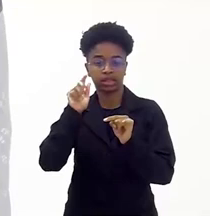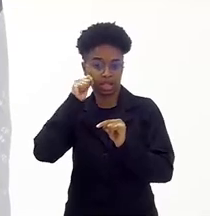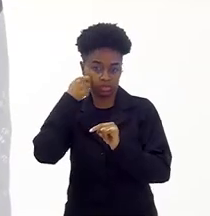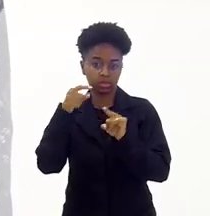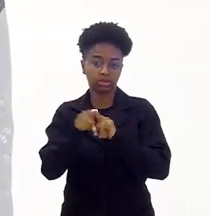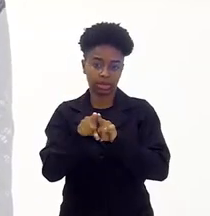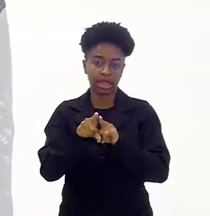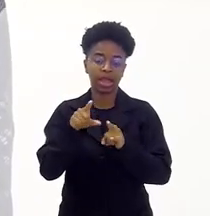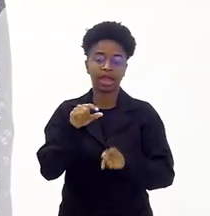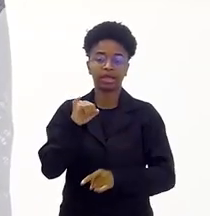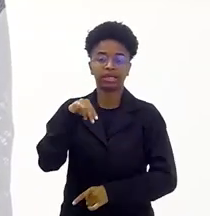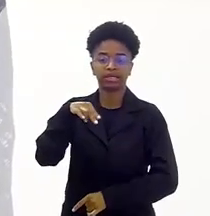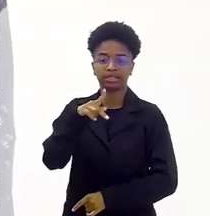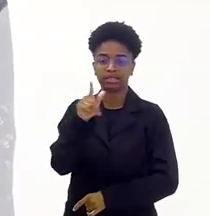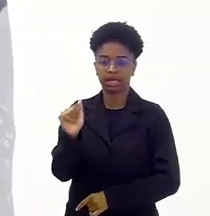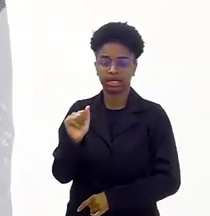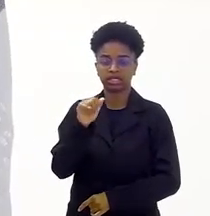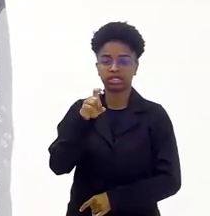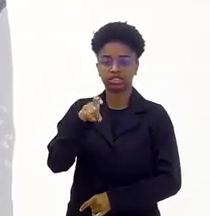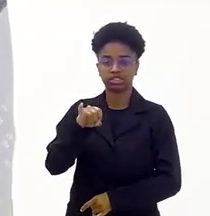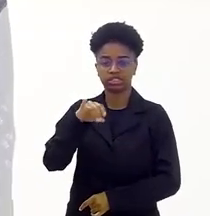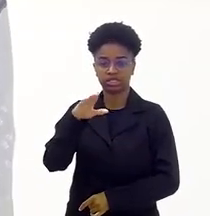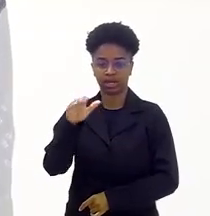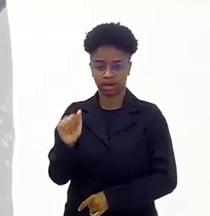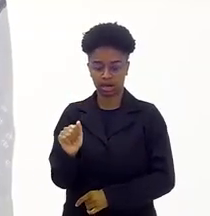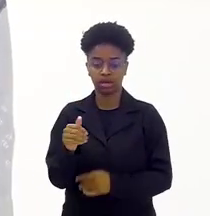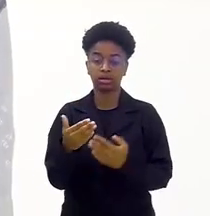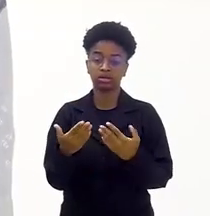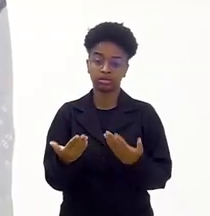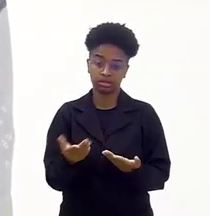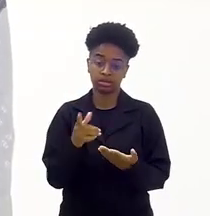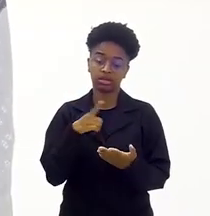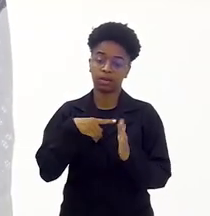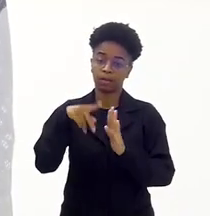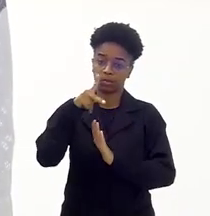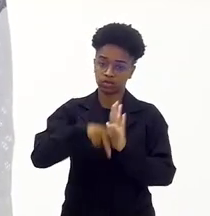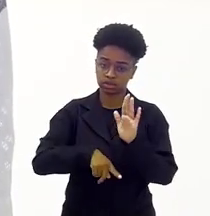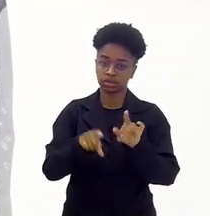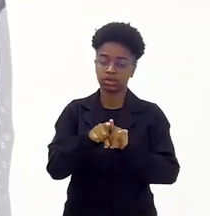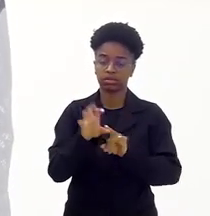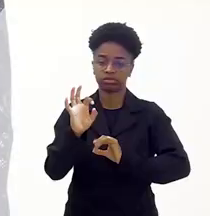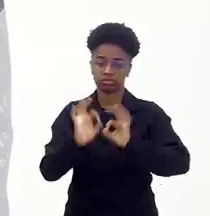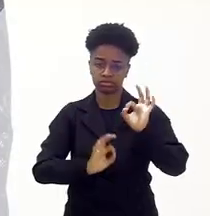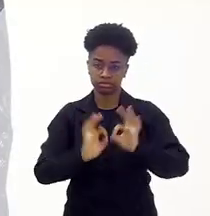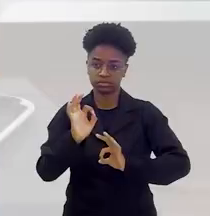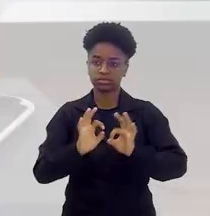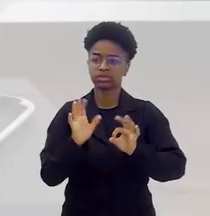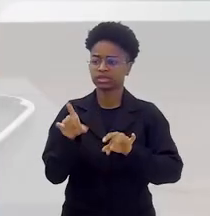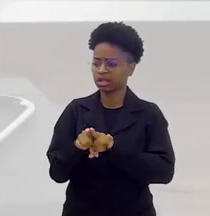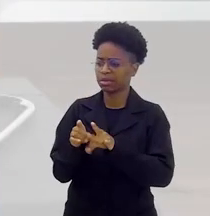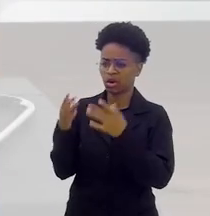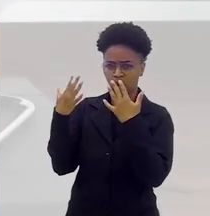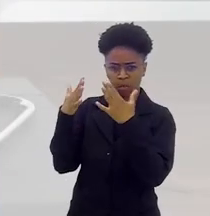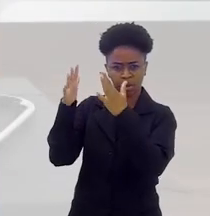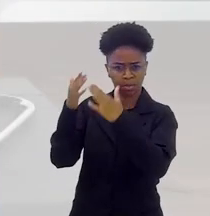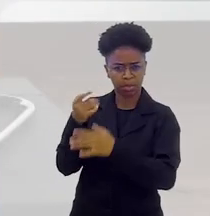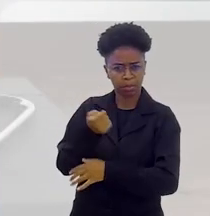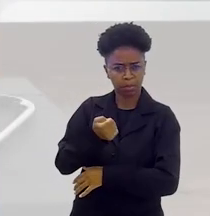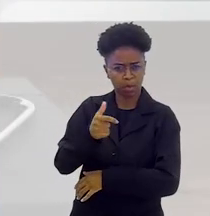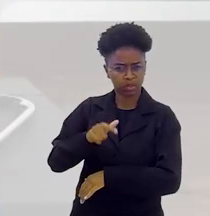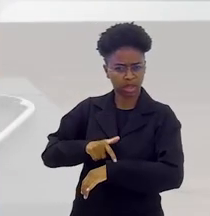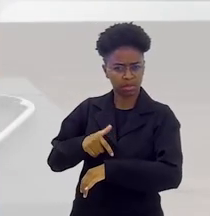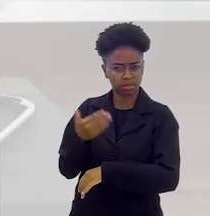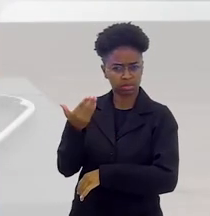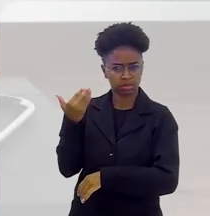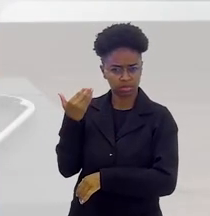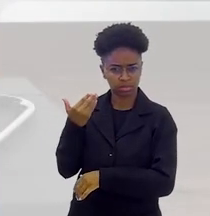Inhaxica. Nossa, nós vamos muito voltar bom. Com o projeto da Inhaxica, que a gente já tem tudo. Foi até lá comemorada em Baipendi, há dias.